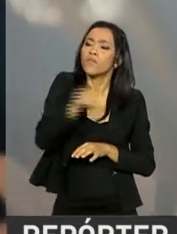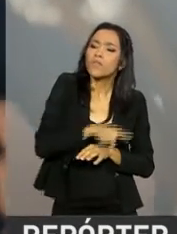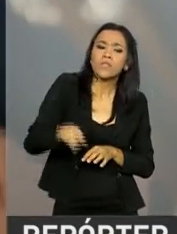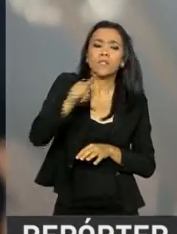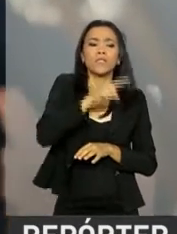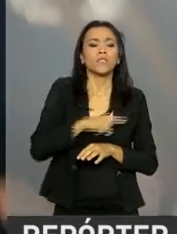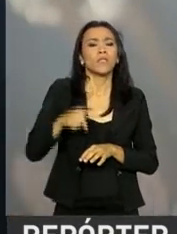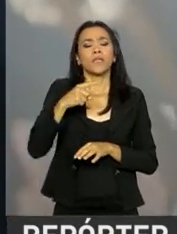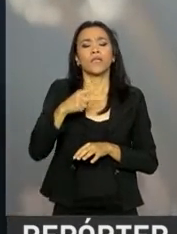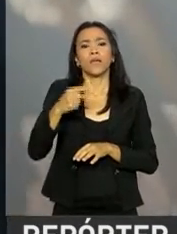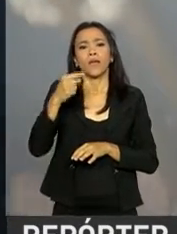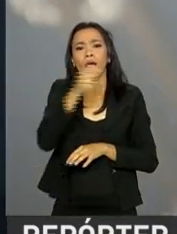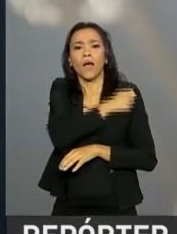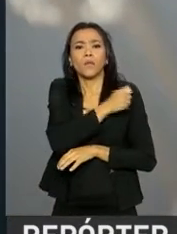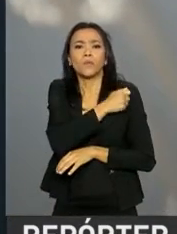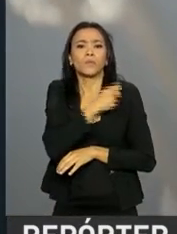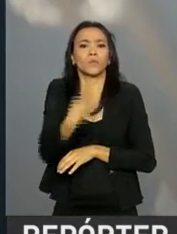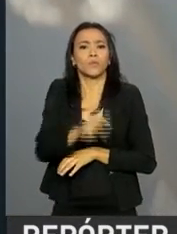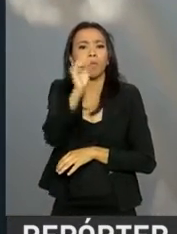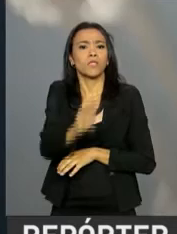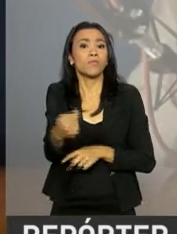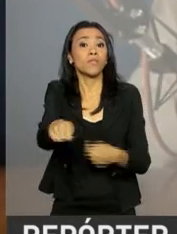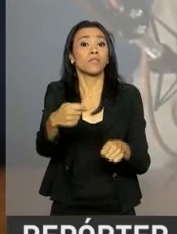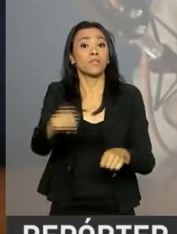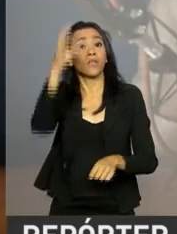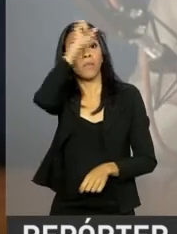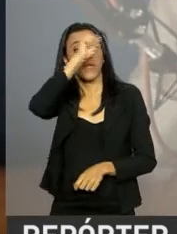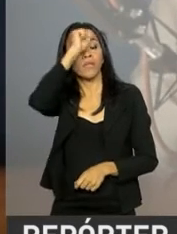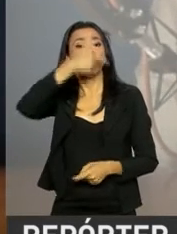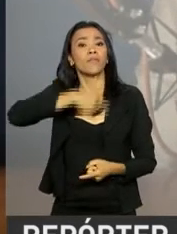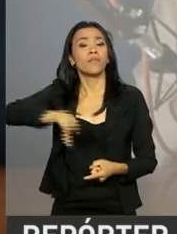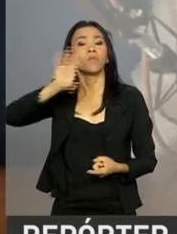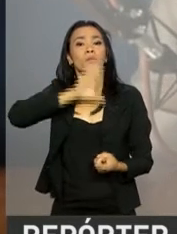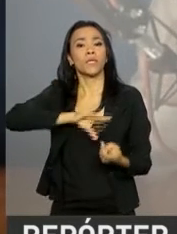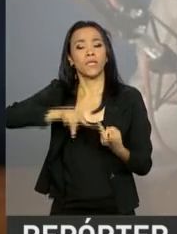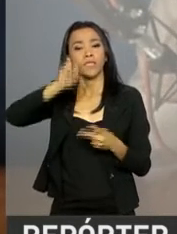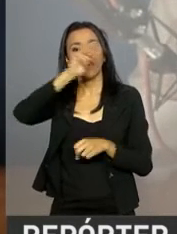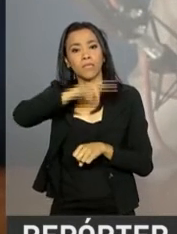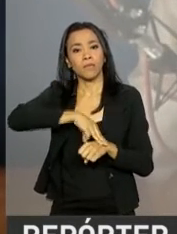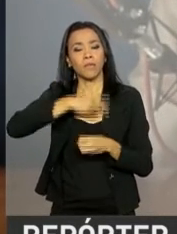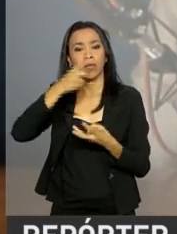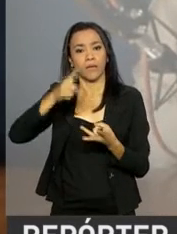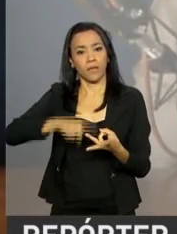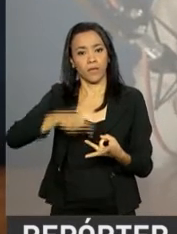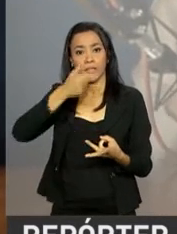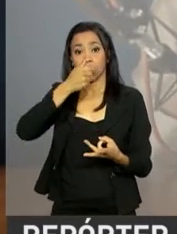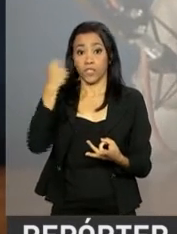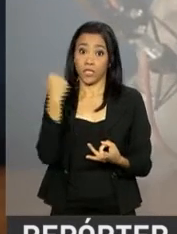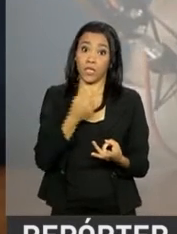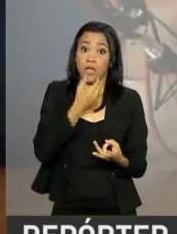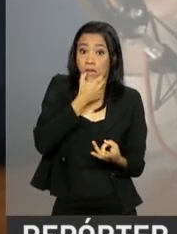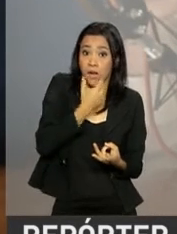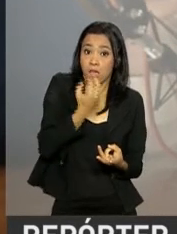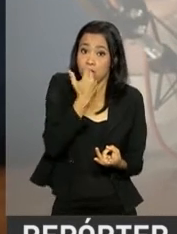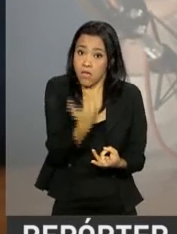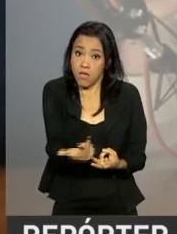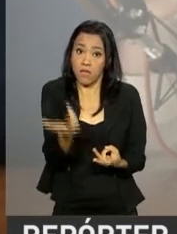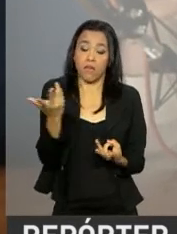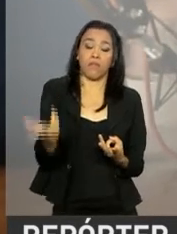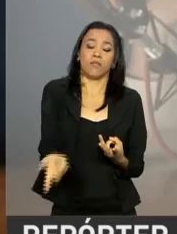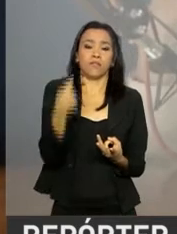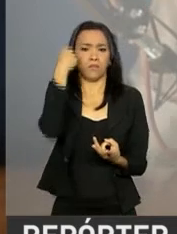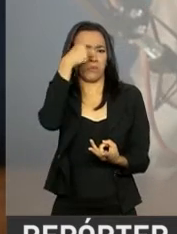brasileiro de ensino médio deve aprender em língua portuguesa matemática língua jenny inglês é